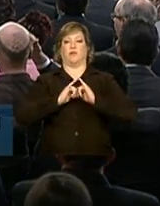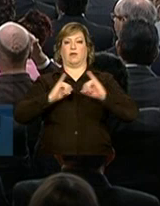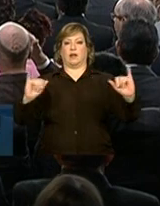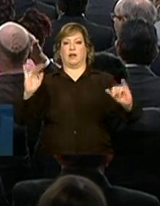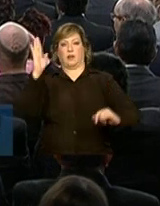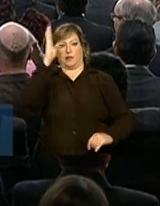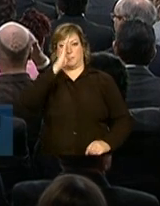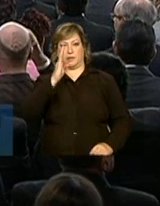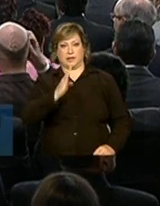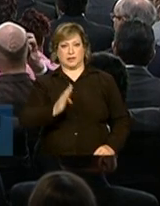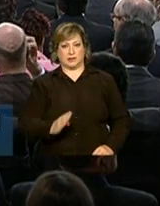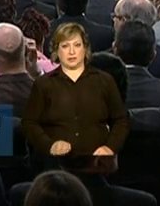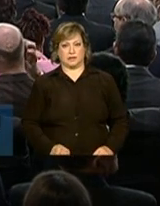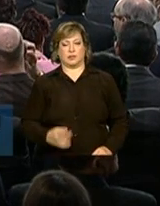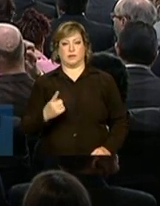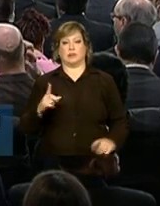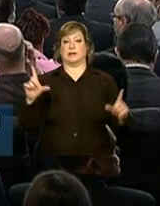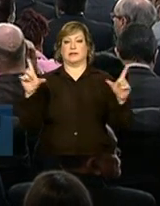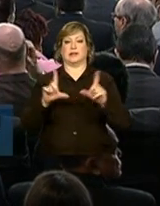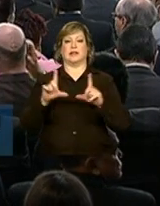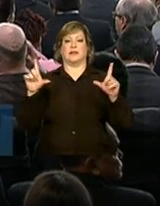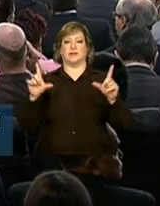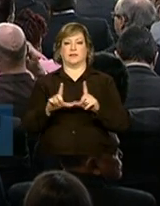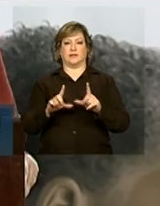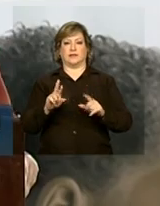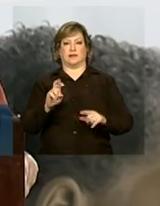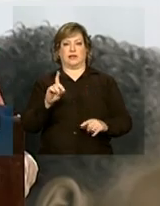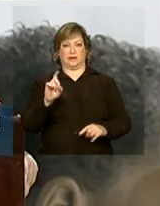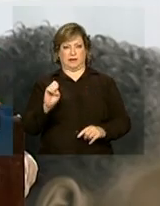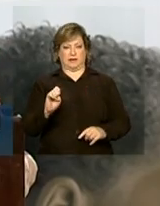através de uma rede de televisão